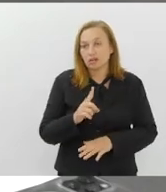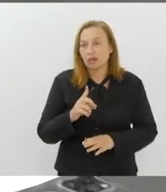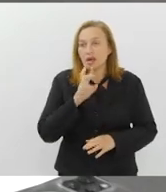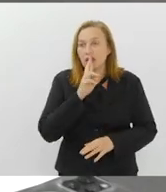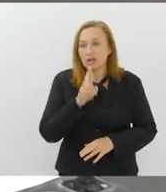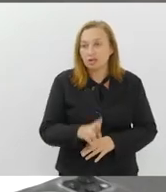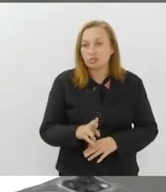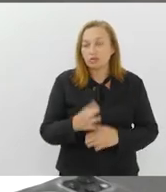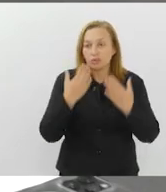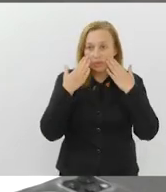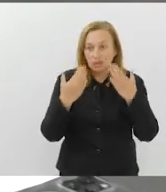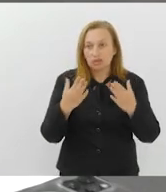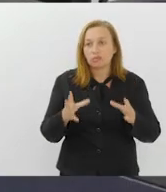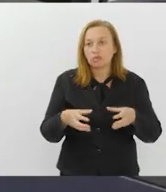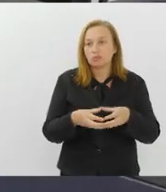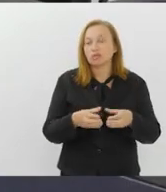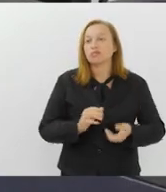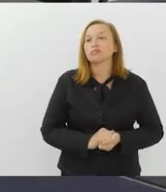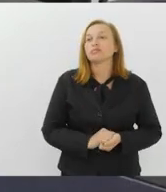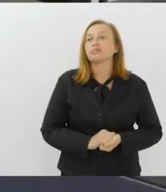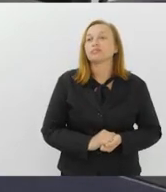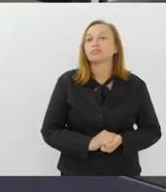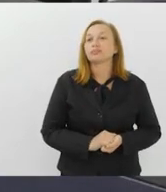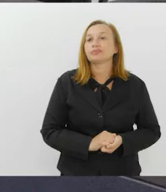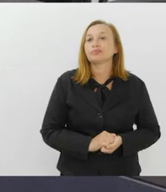que eu tenho para apresentar para essa comissão.